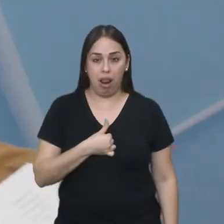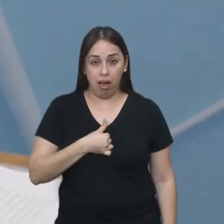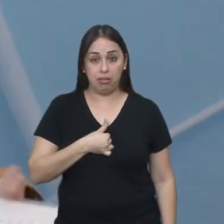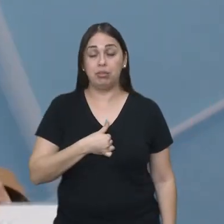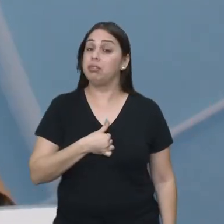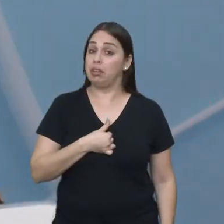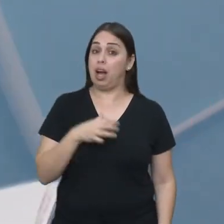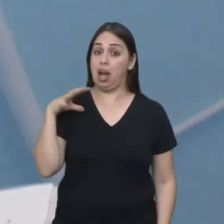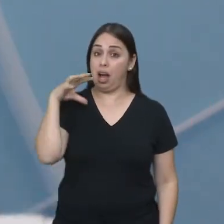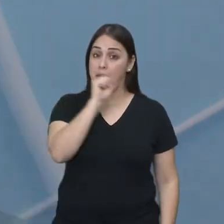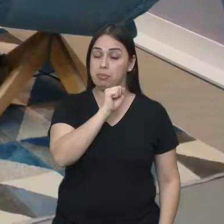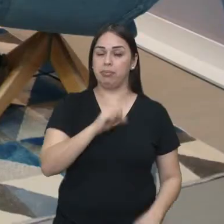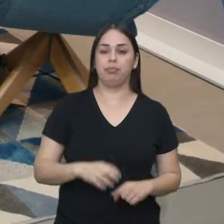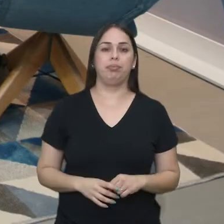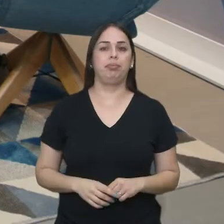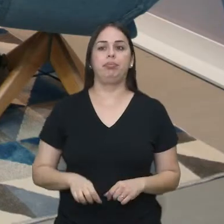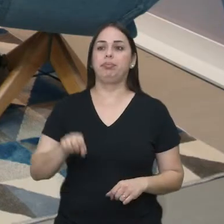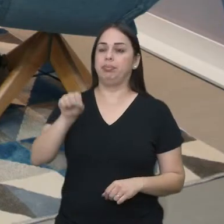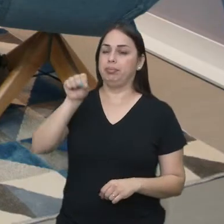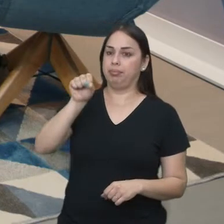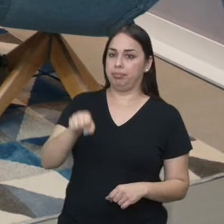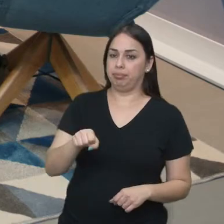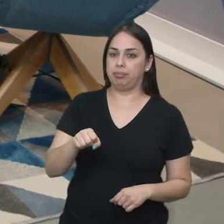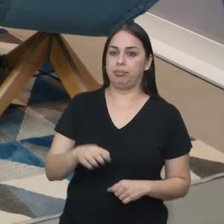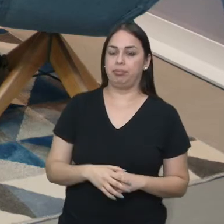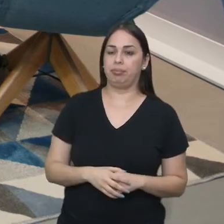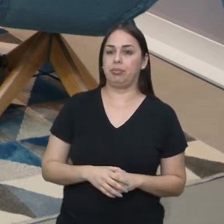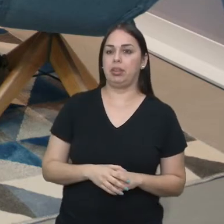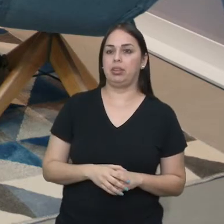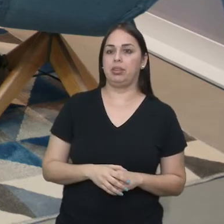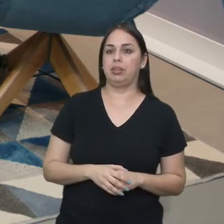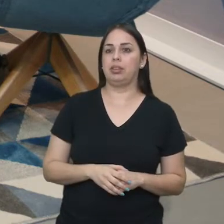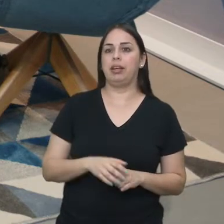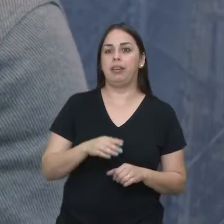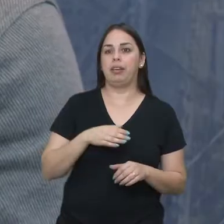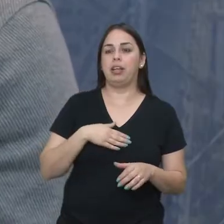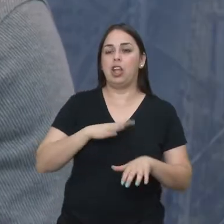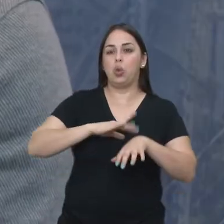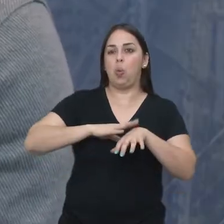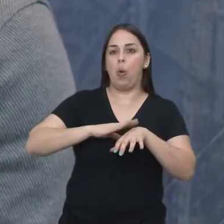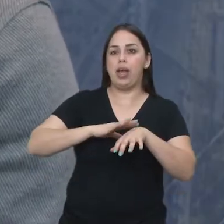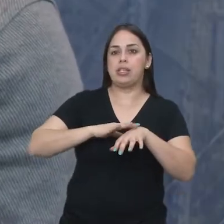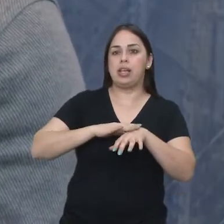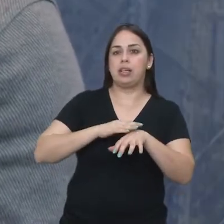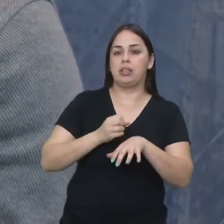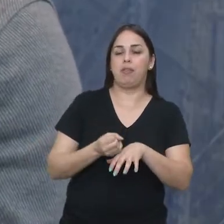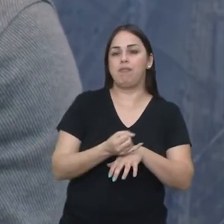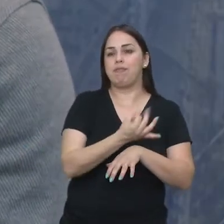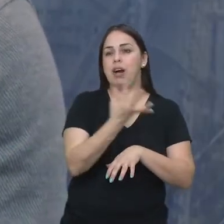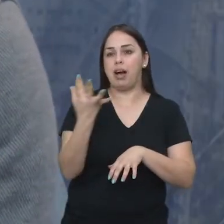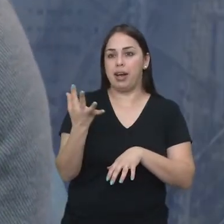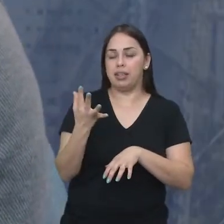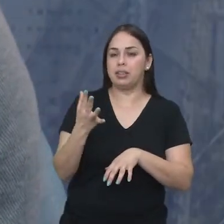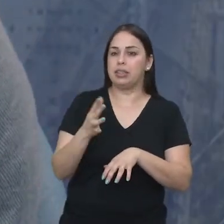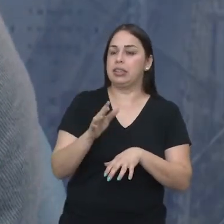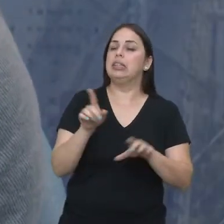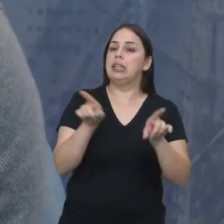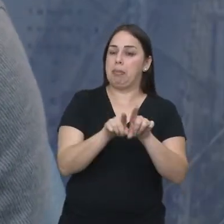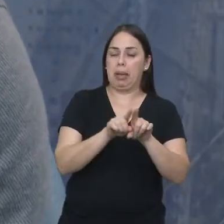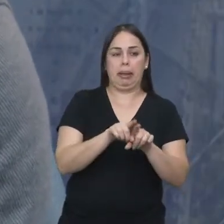forma mais leve. Com certeza. Assim, são inúmeras as doenças infecciosas e cada qual com as